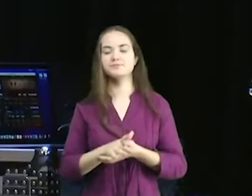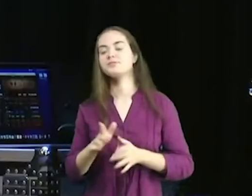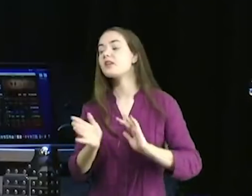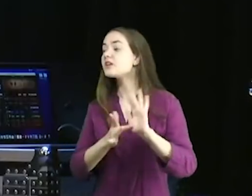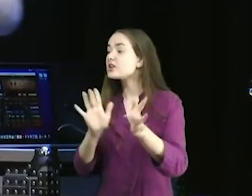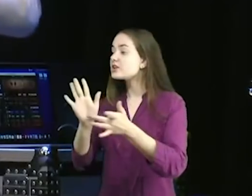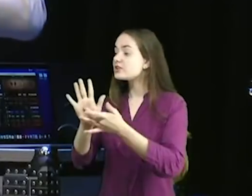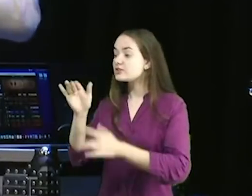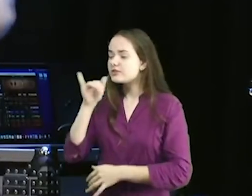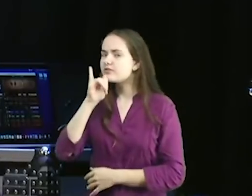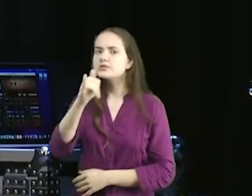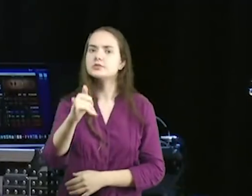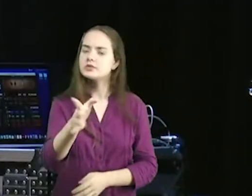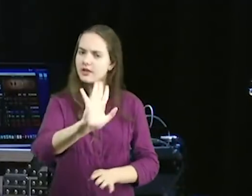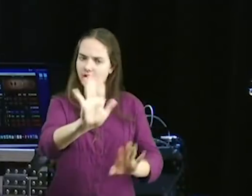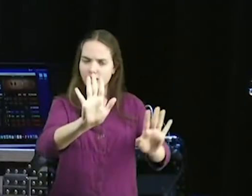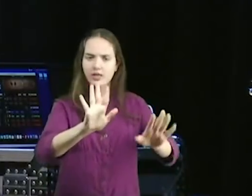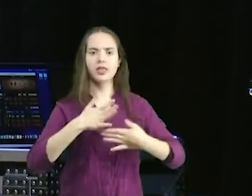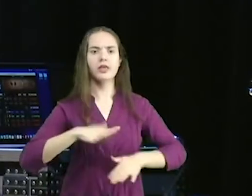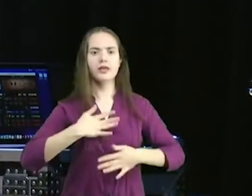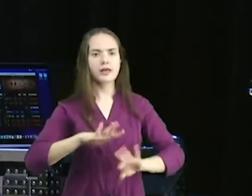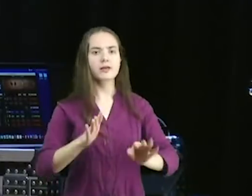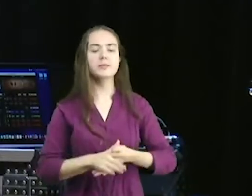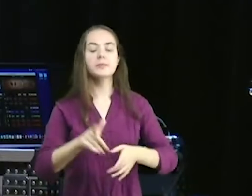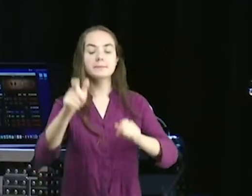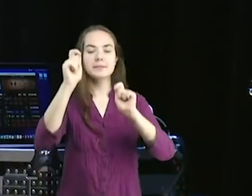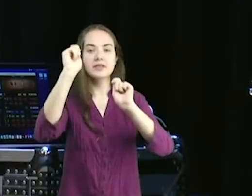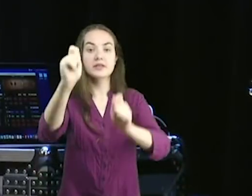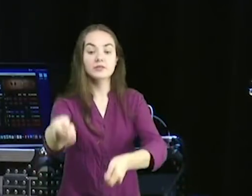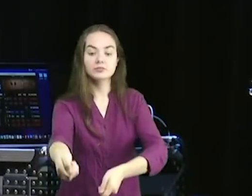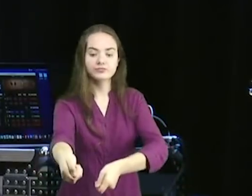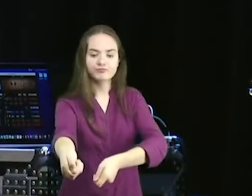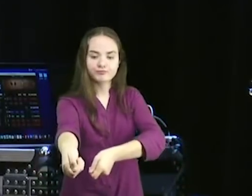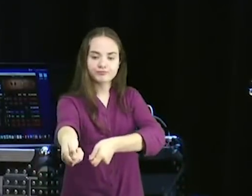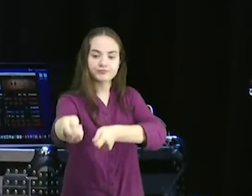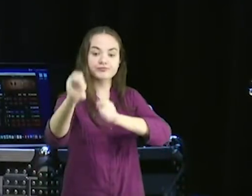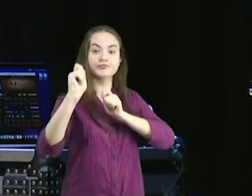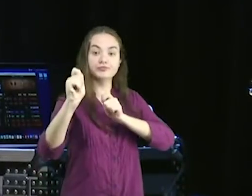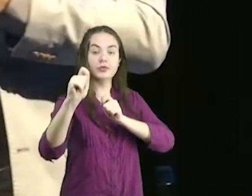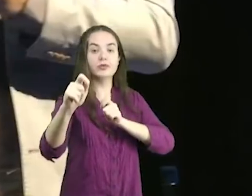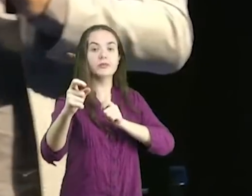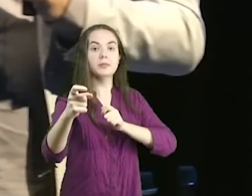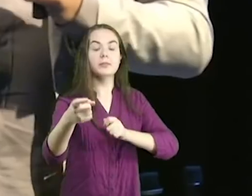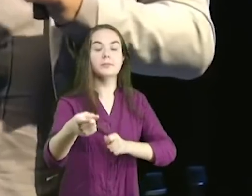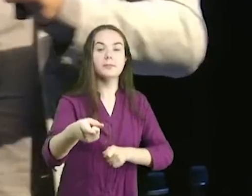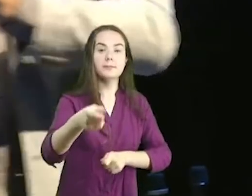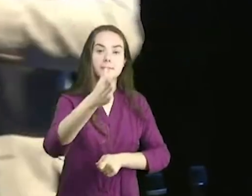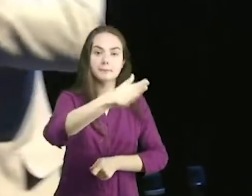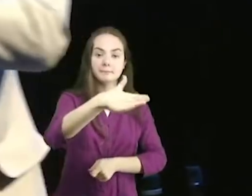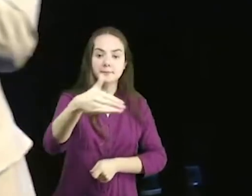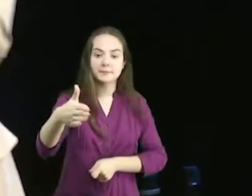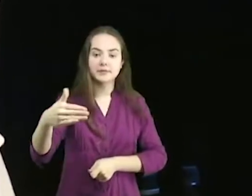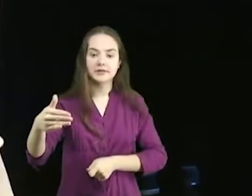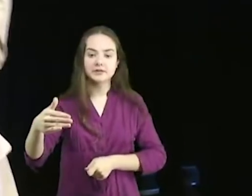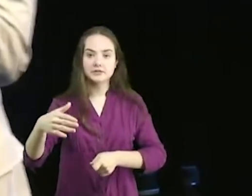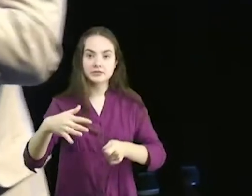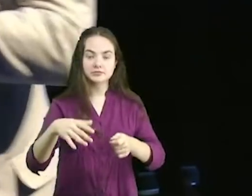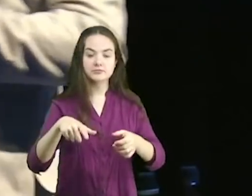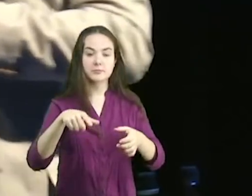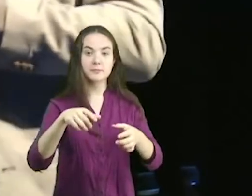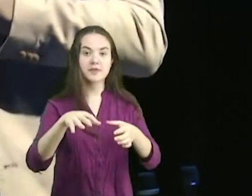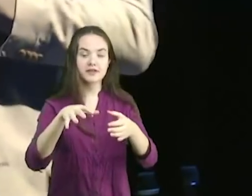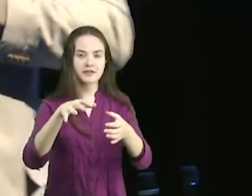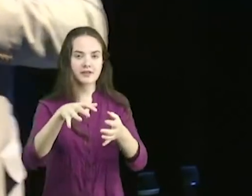pescar. Você vai botar a vara na água. E quando você pescar o peixe, tira da goela